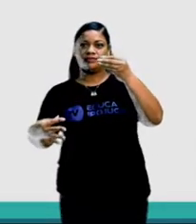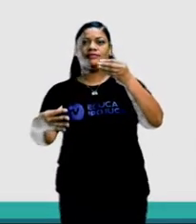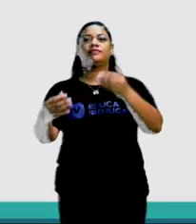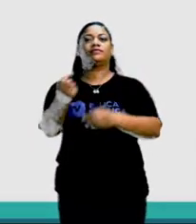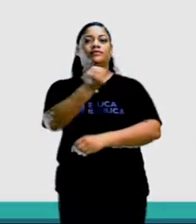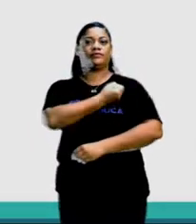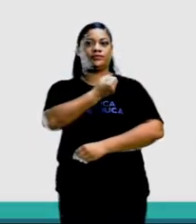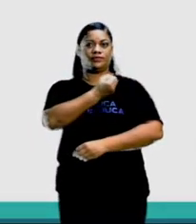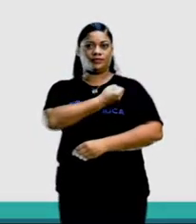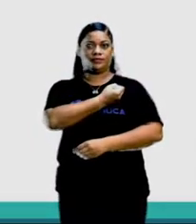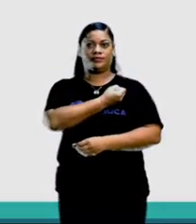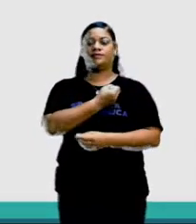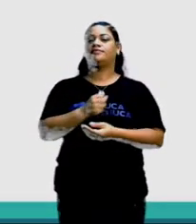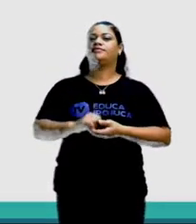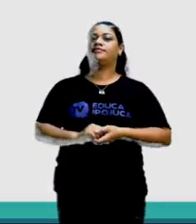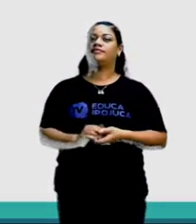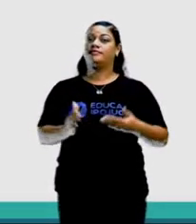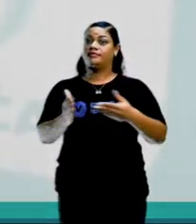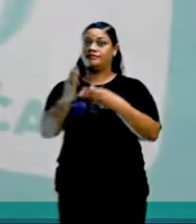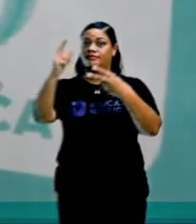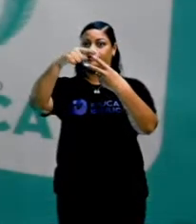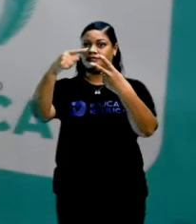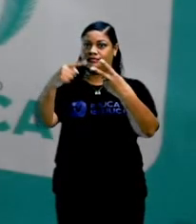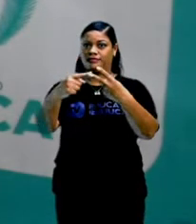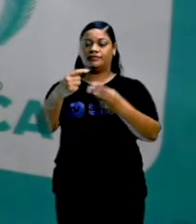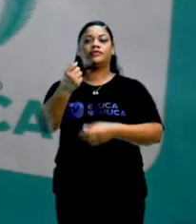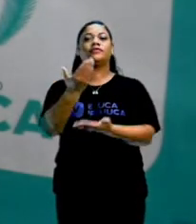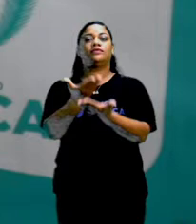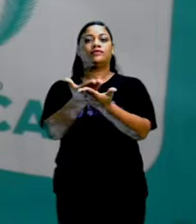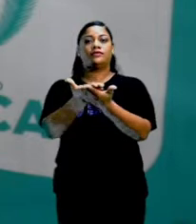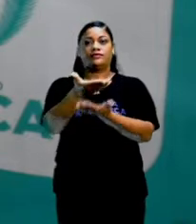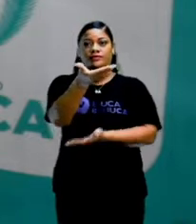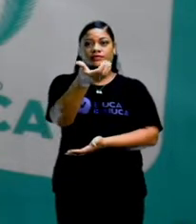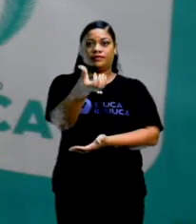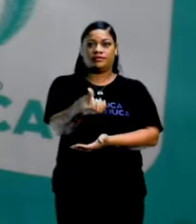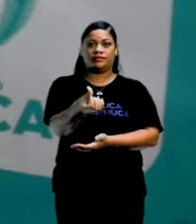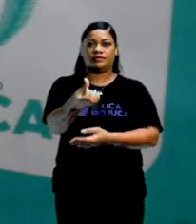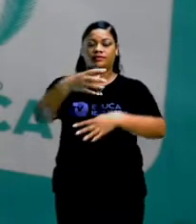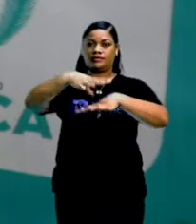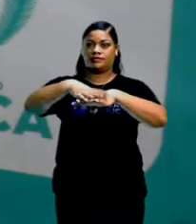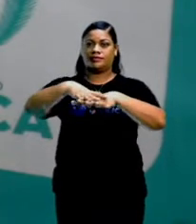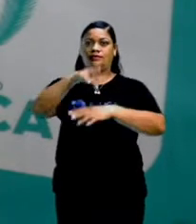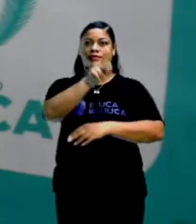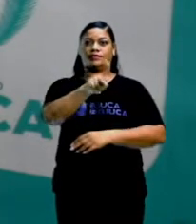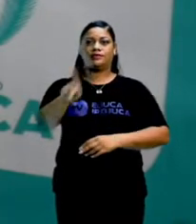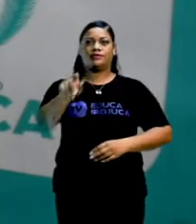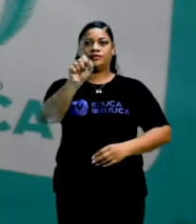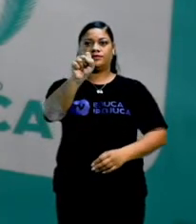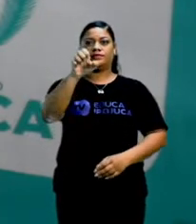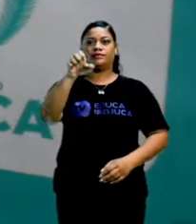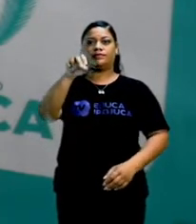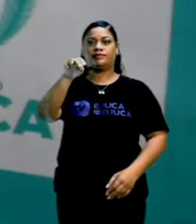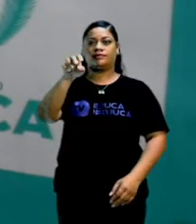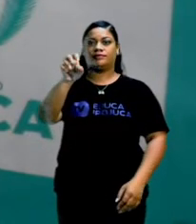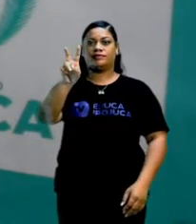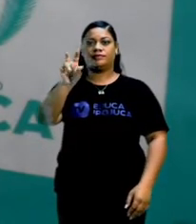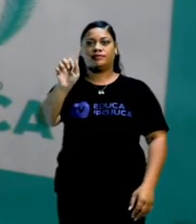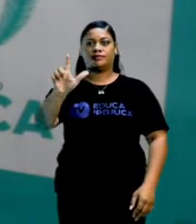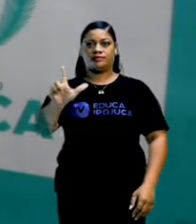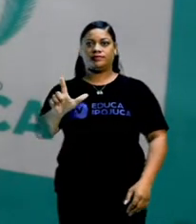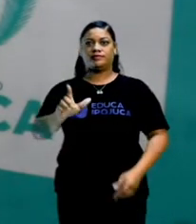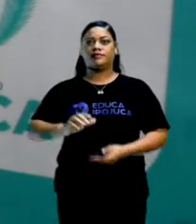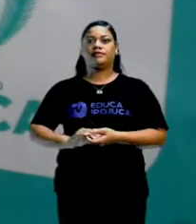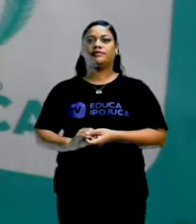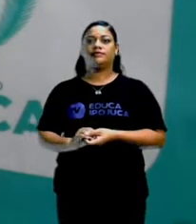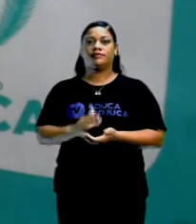até duas ordens. Essa é a aula 16 de matemática comigo, professor Ceneval Santana.